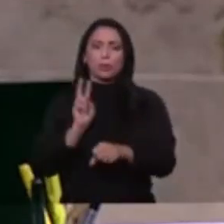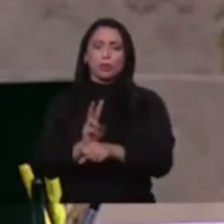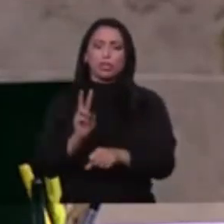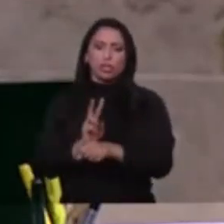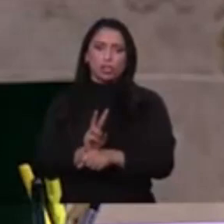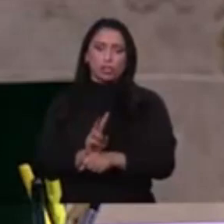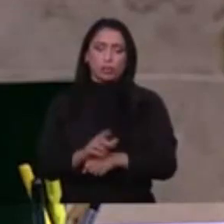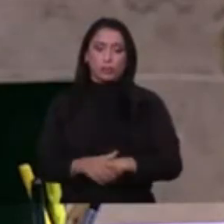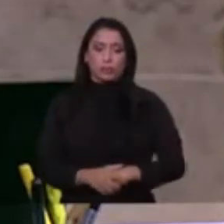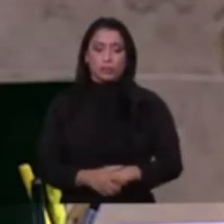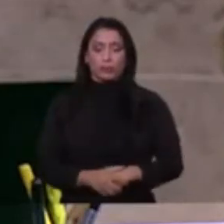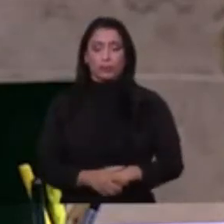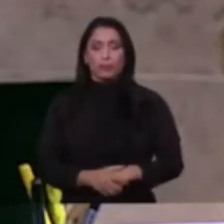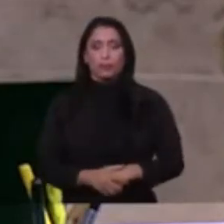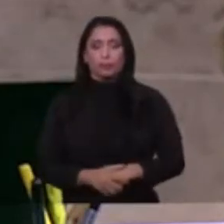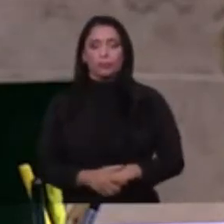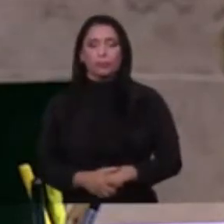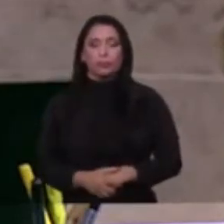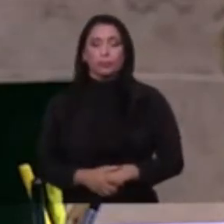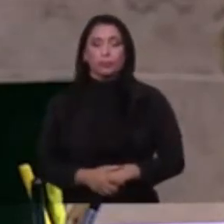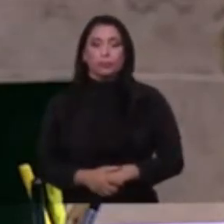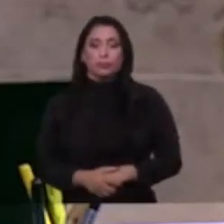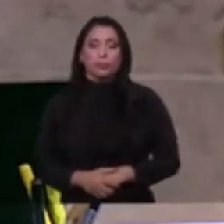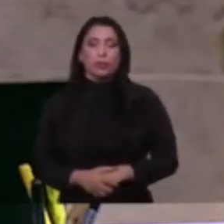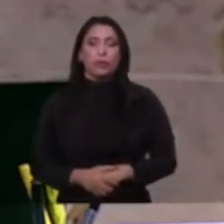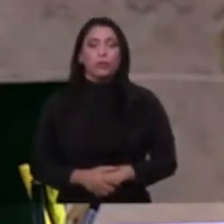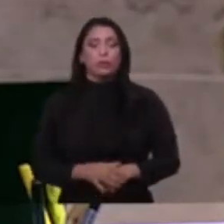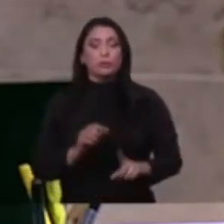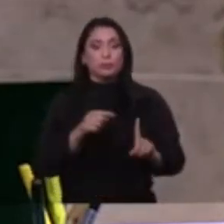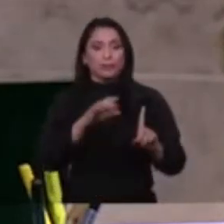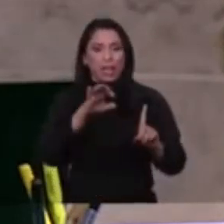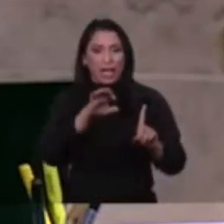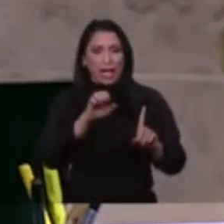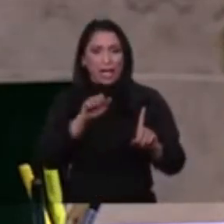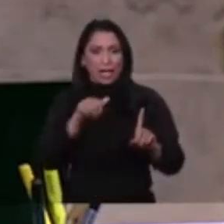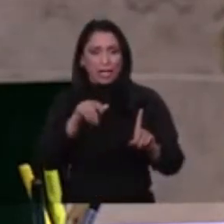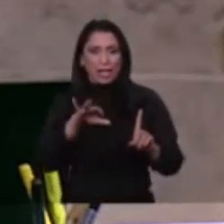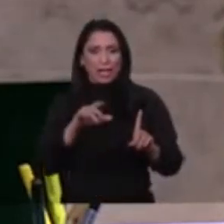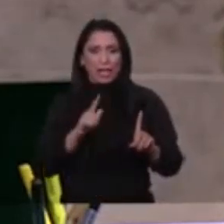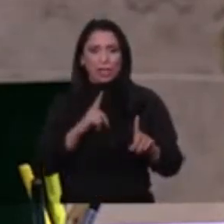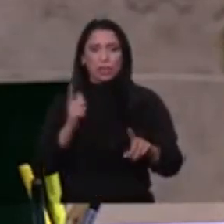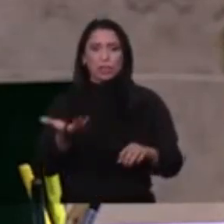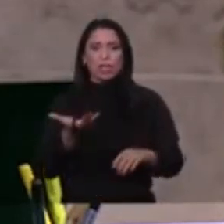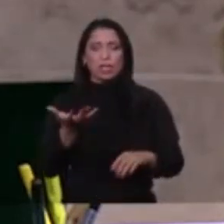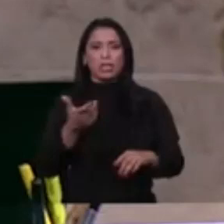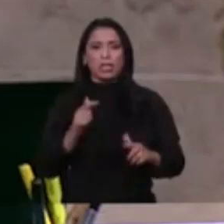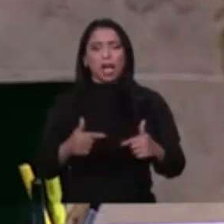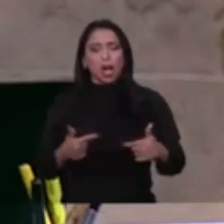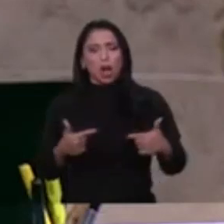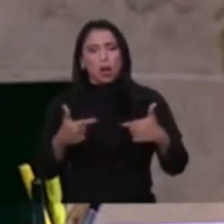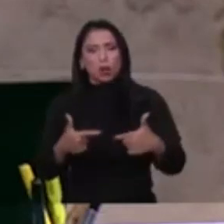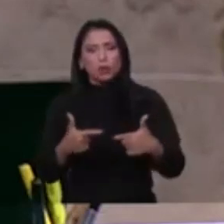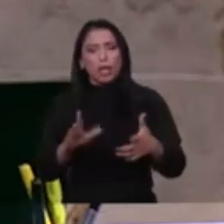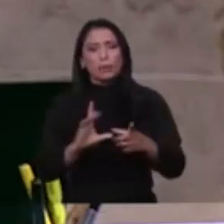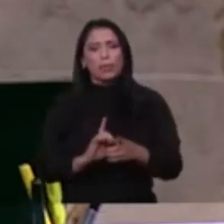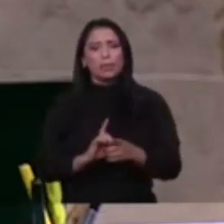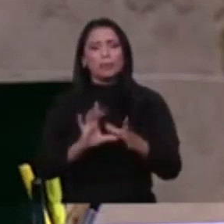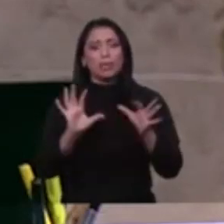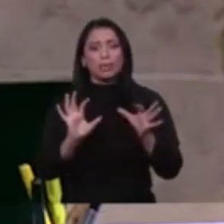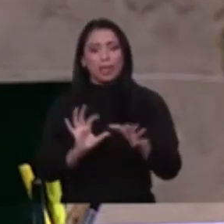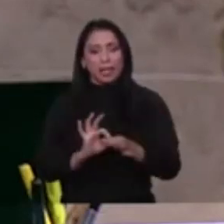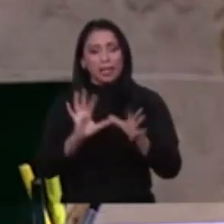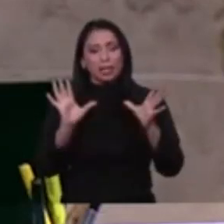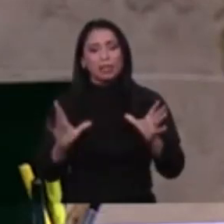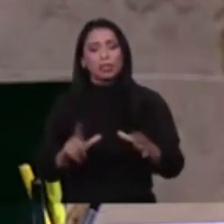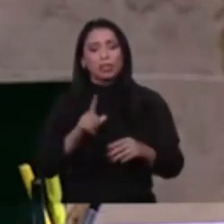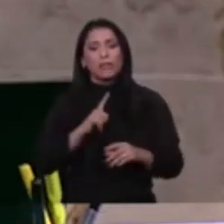Finalmente, a alegação de Aécio de que pretendia lutar pela liberdade desvela sua